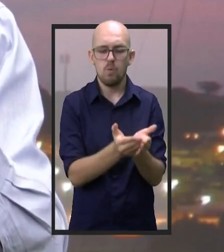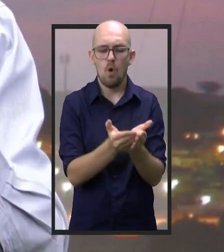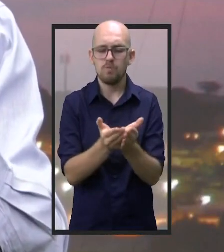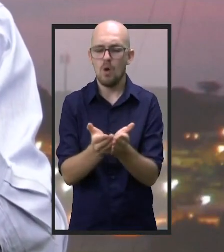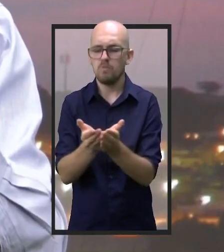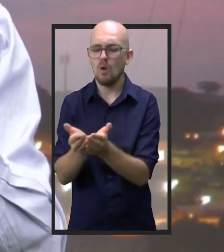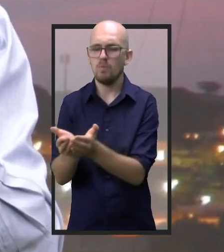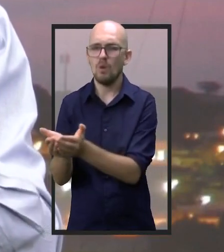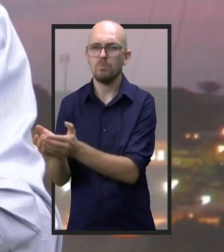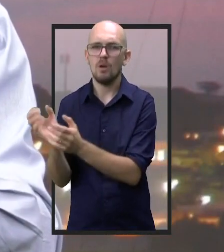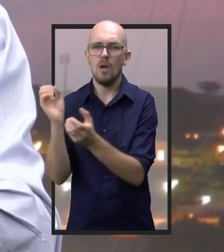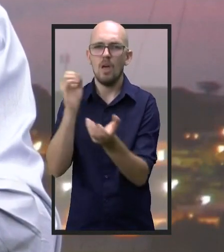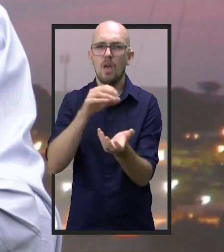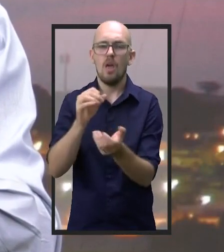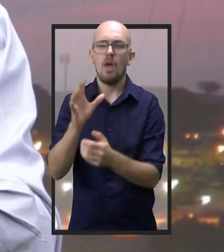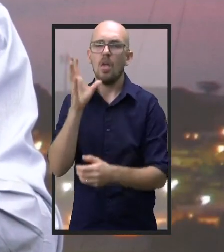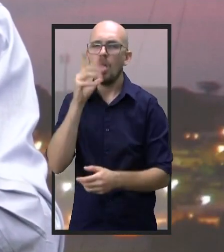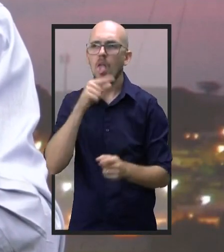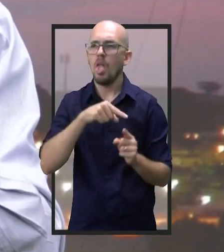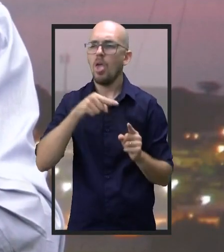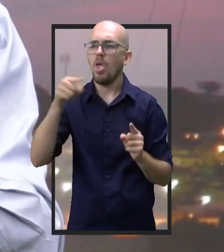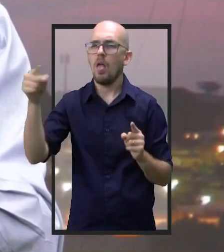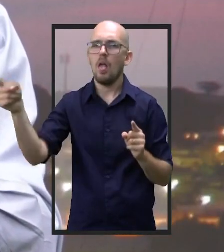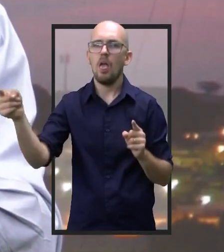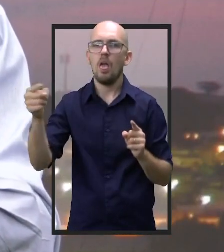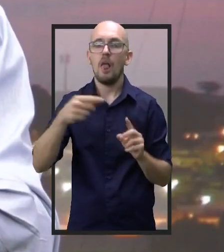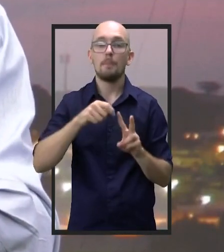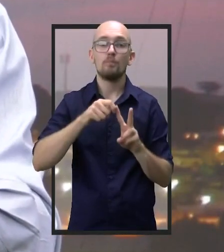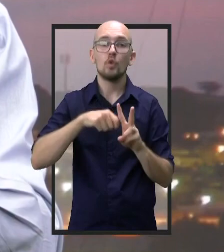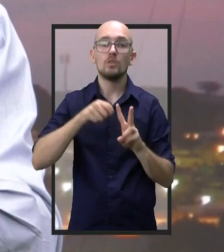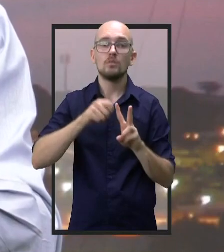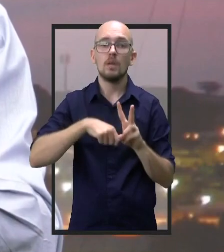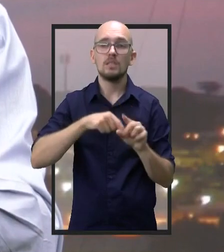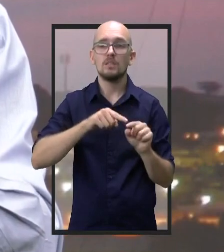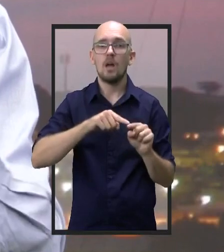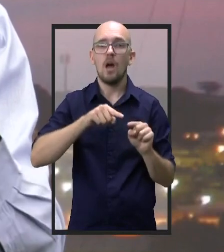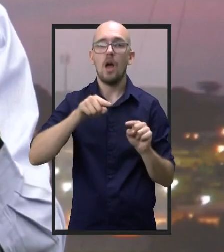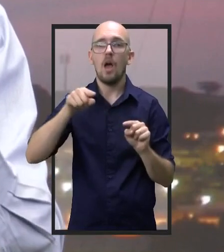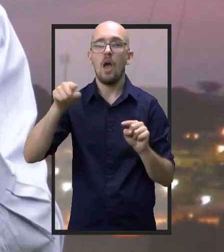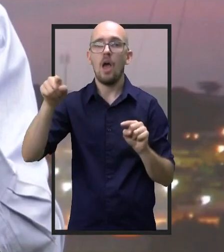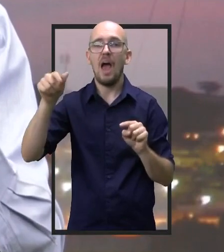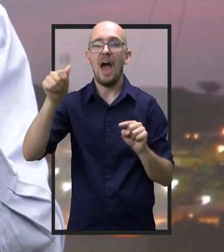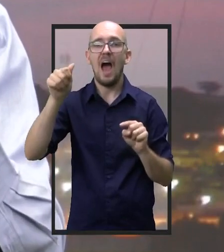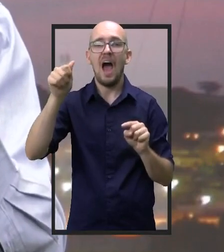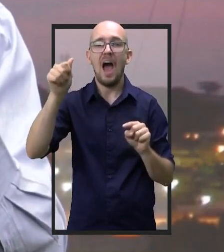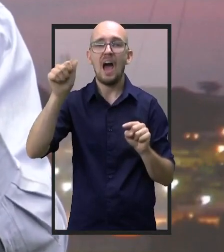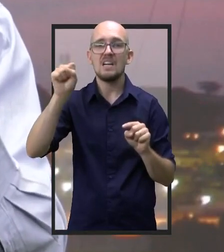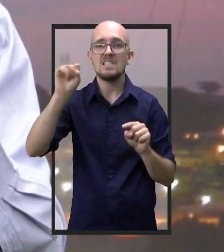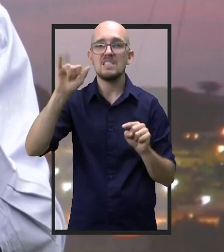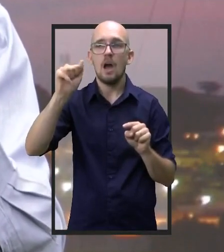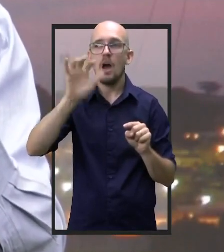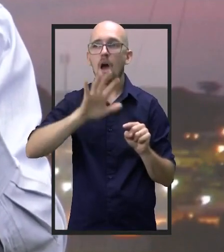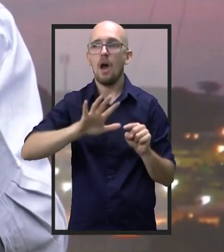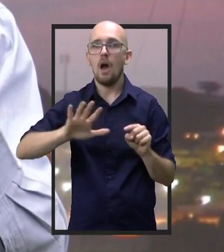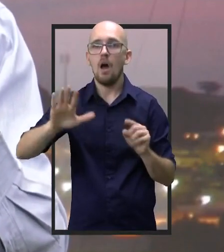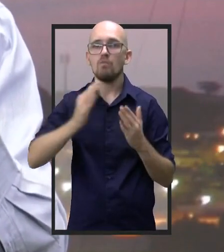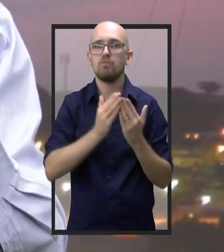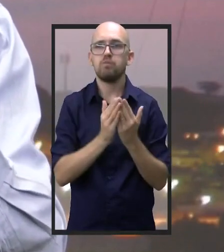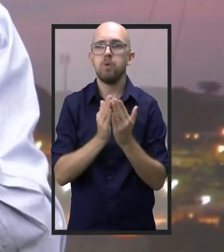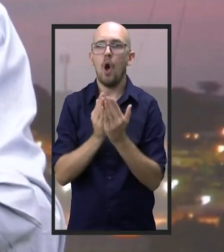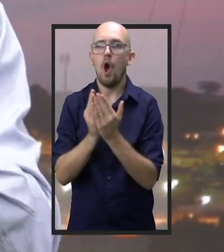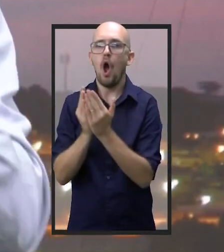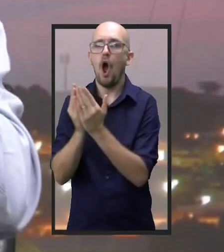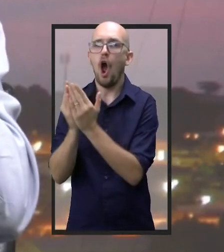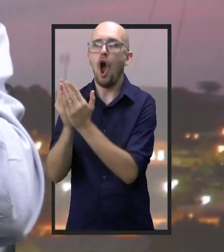2 meses para chegar da Ásia. Porque o nosso exportador vai lá, todo o mercado asiático é grande demanda. Você tem que ter a logística desses